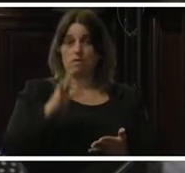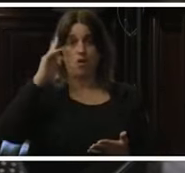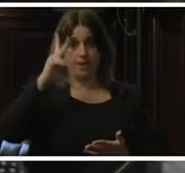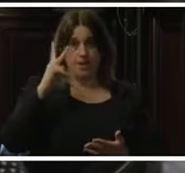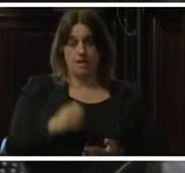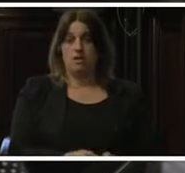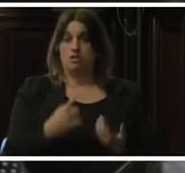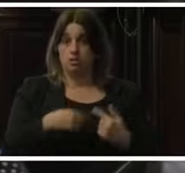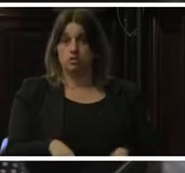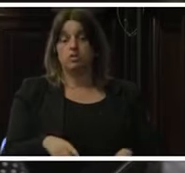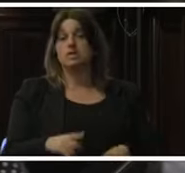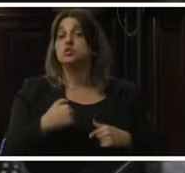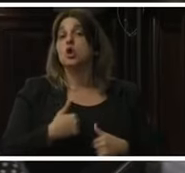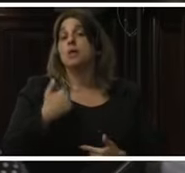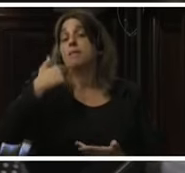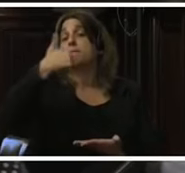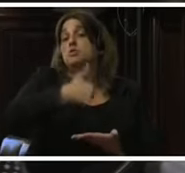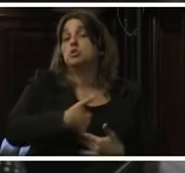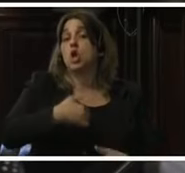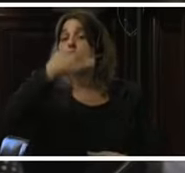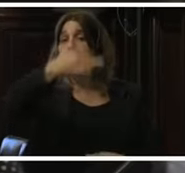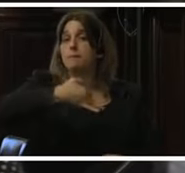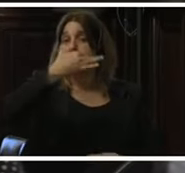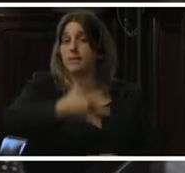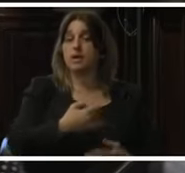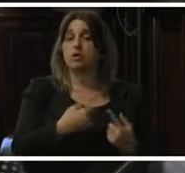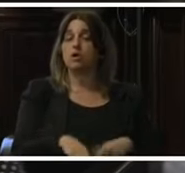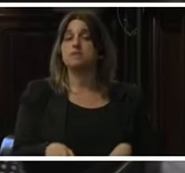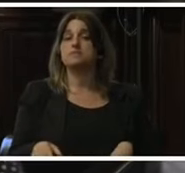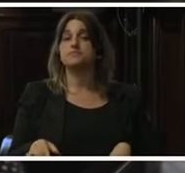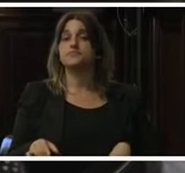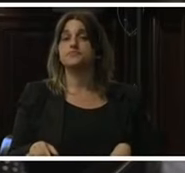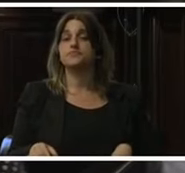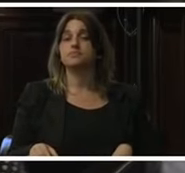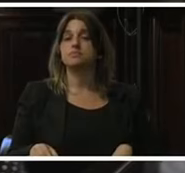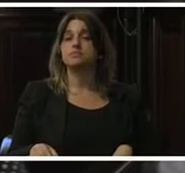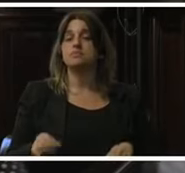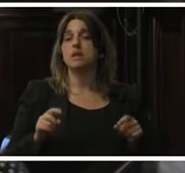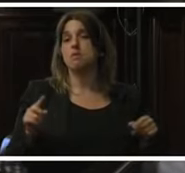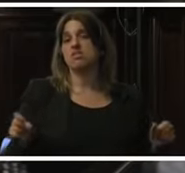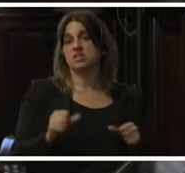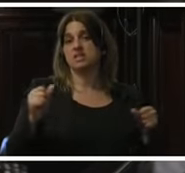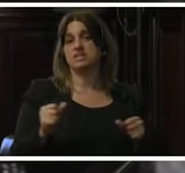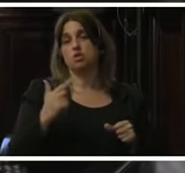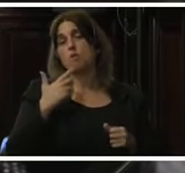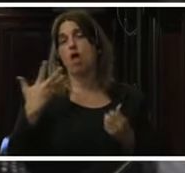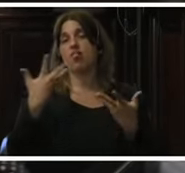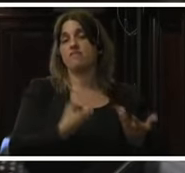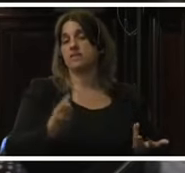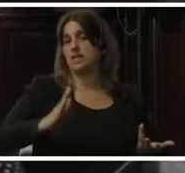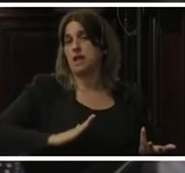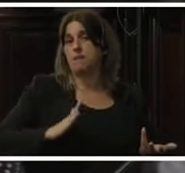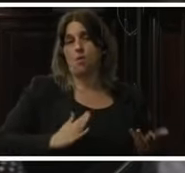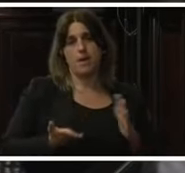há muito em prol da mostra aurora bol andou nos